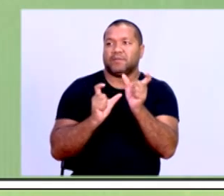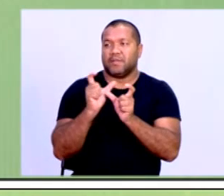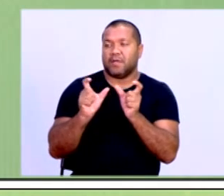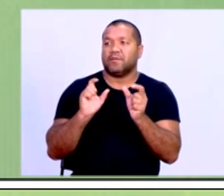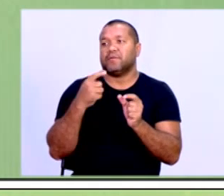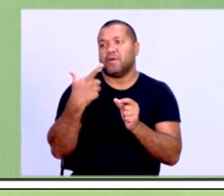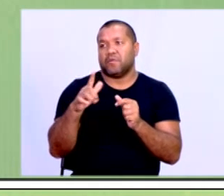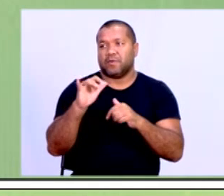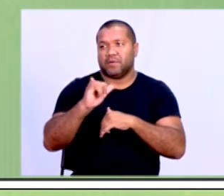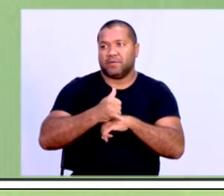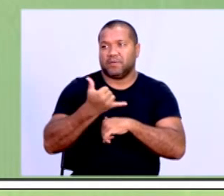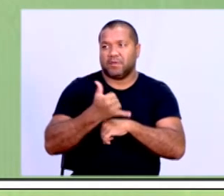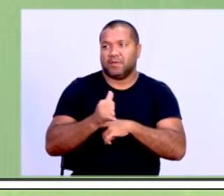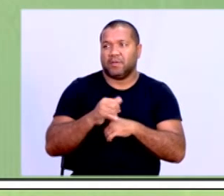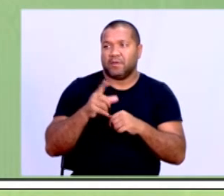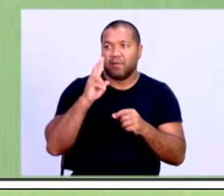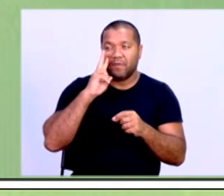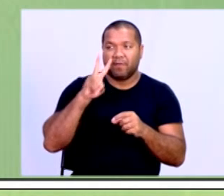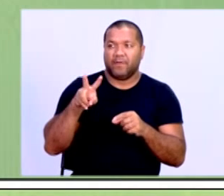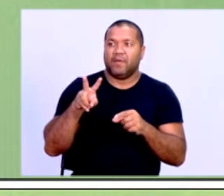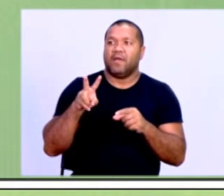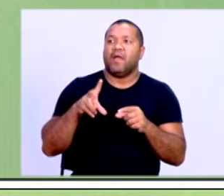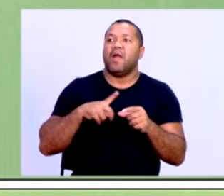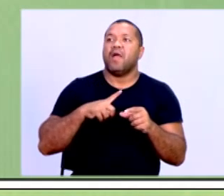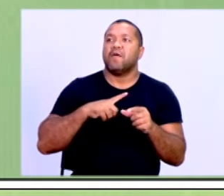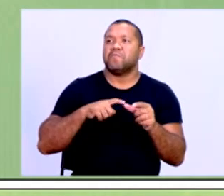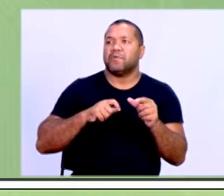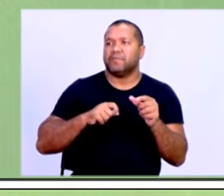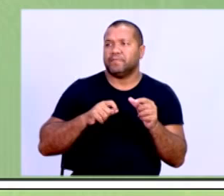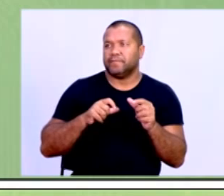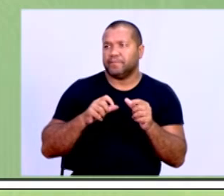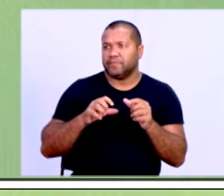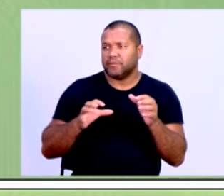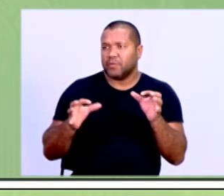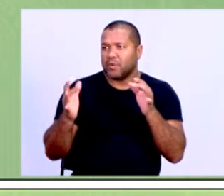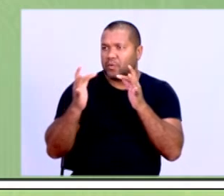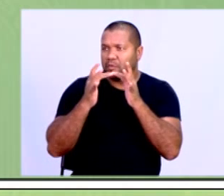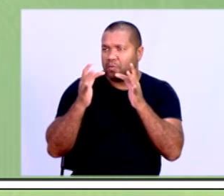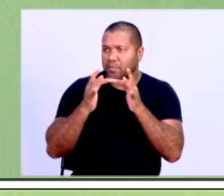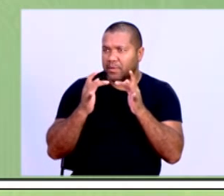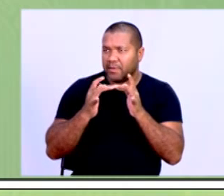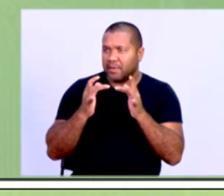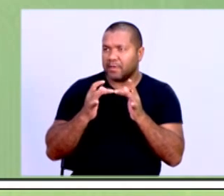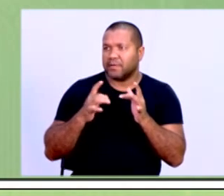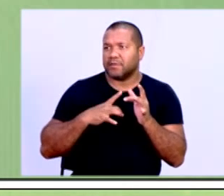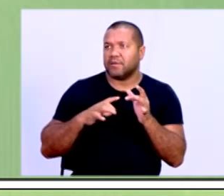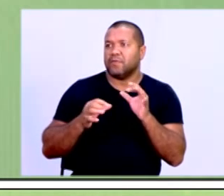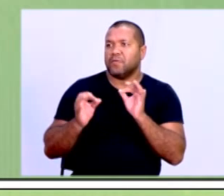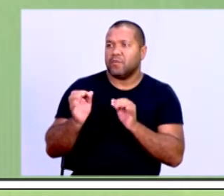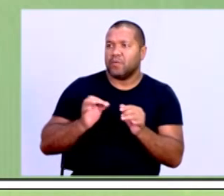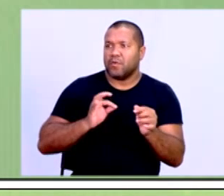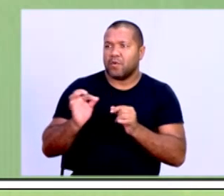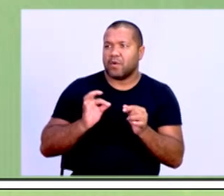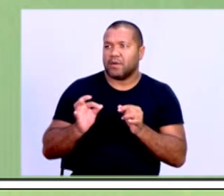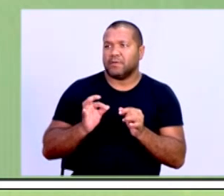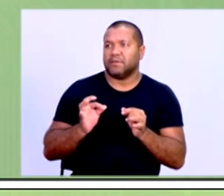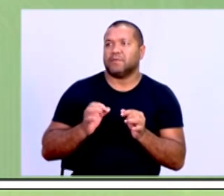nós vamos ver. É uma relação organizada de todos os elementos de dados pertinentes